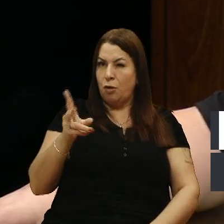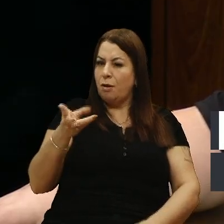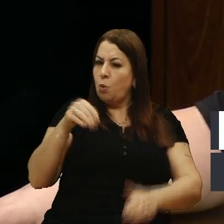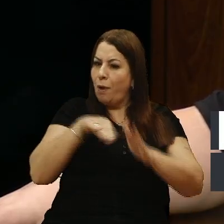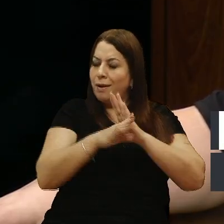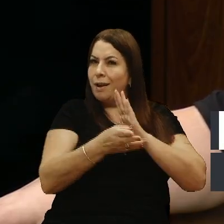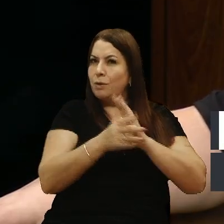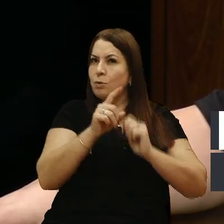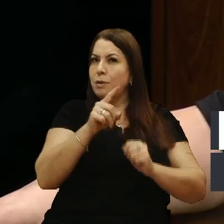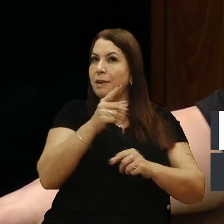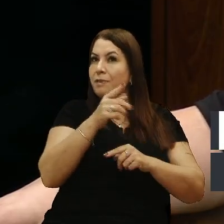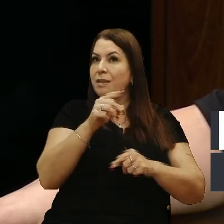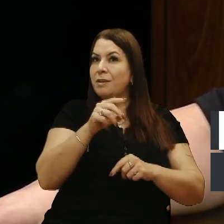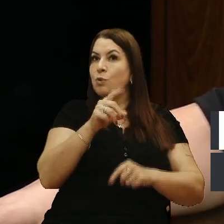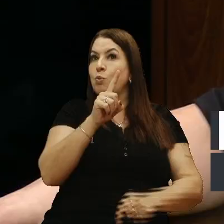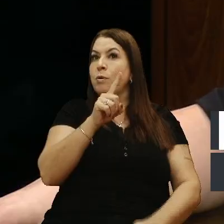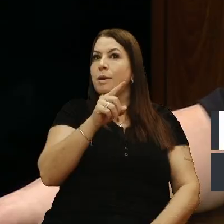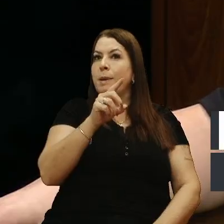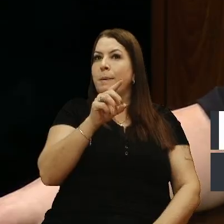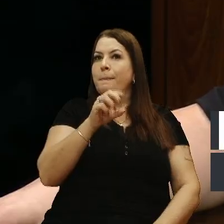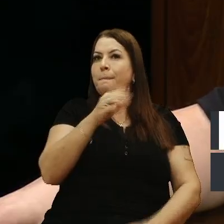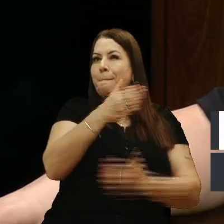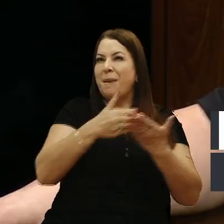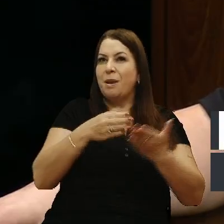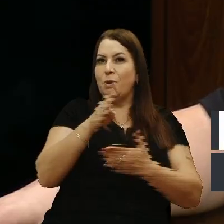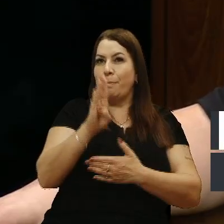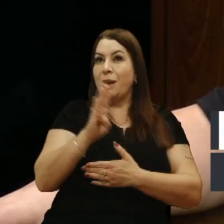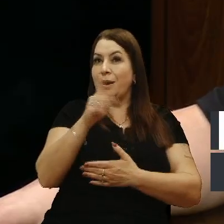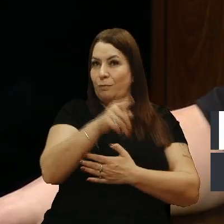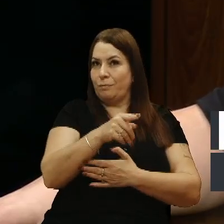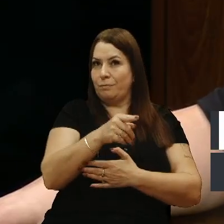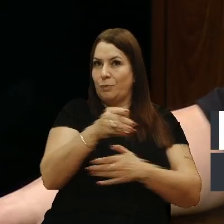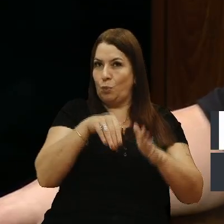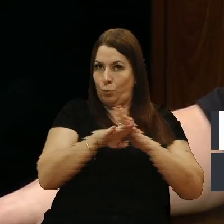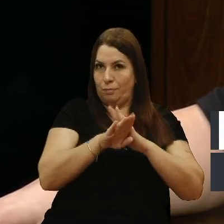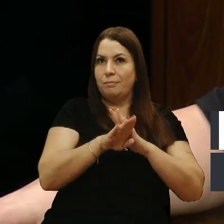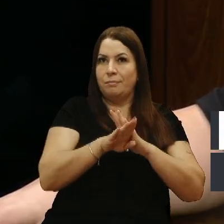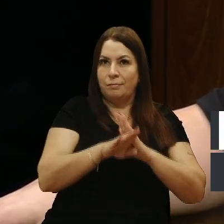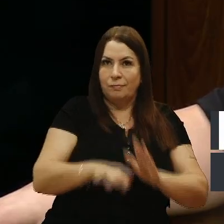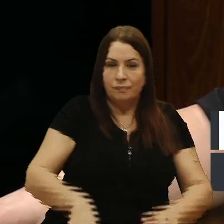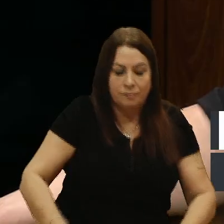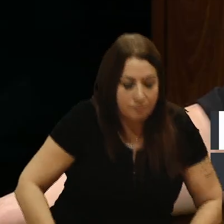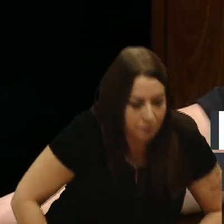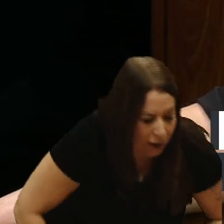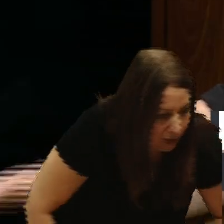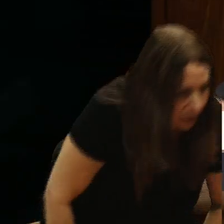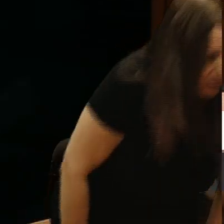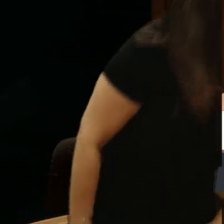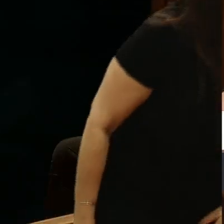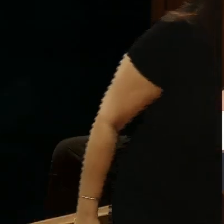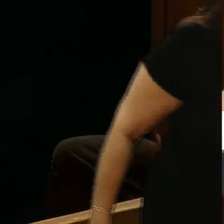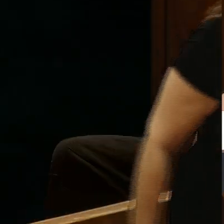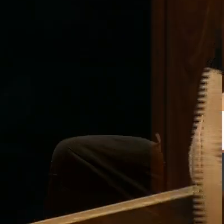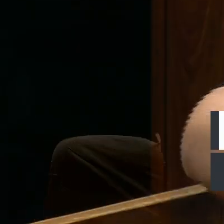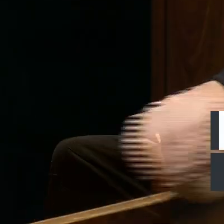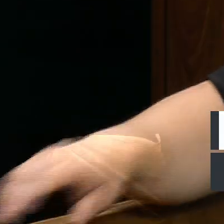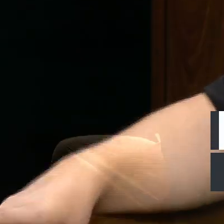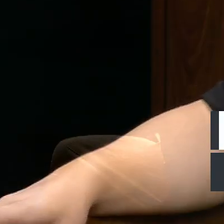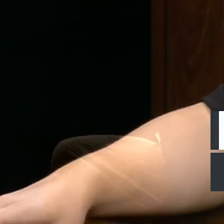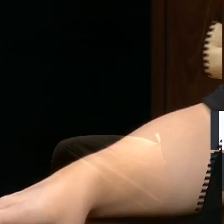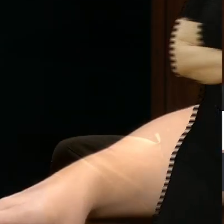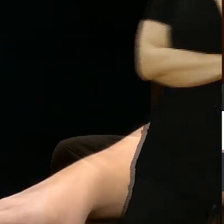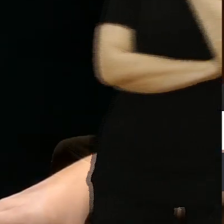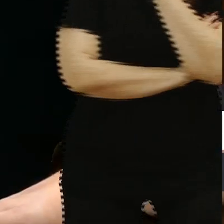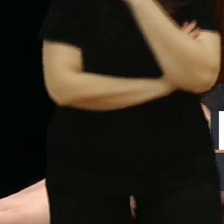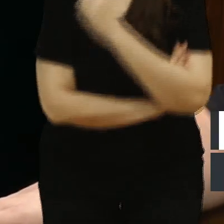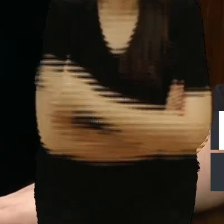$500 milhão. Deve ter $500 milhão em caixa. É um baita negócio. É a mesma coisa, vereador Caleb, a gente ir